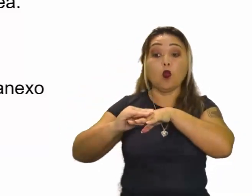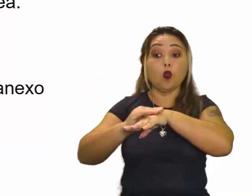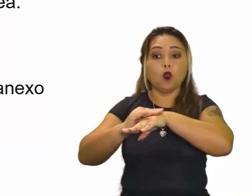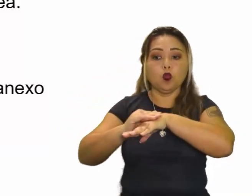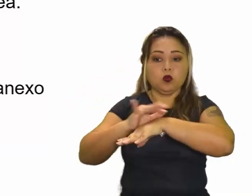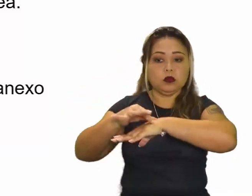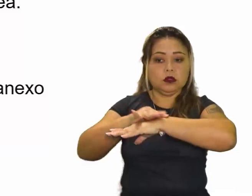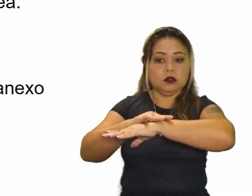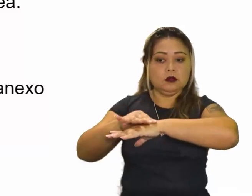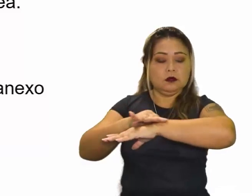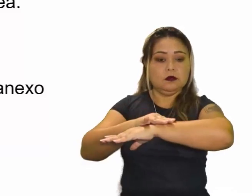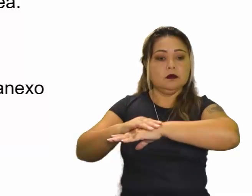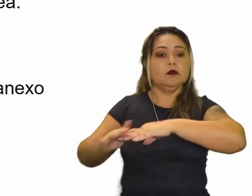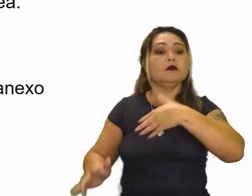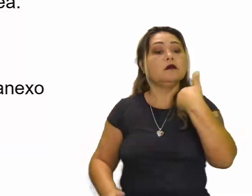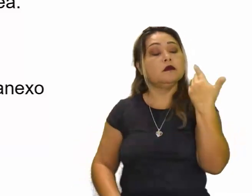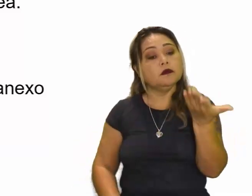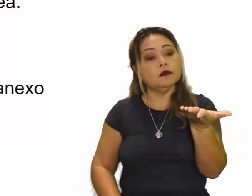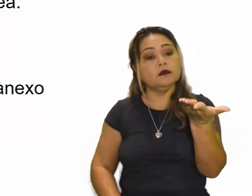cutânea.